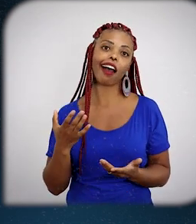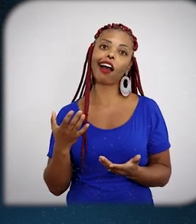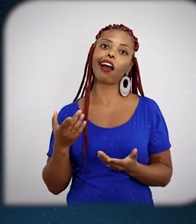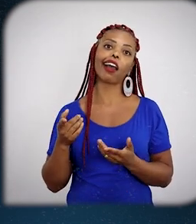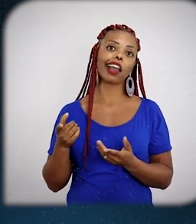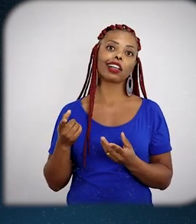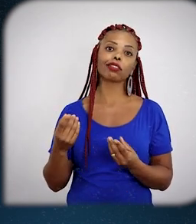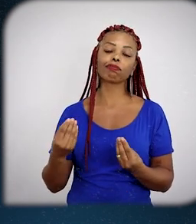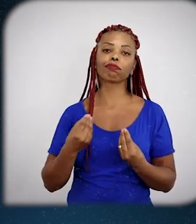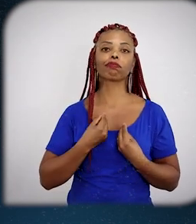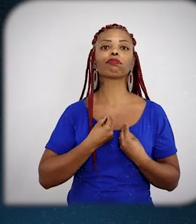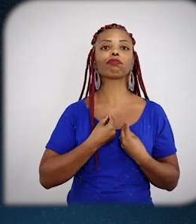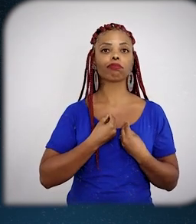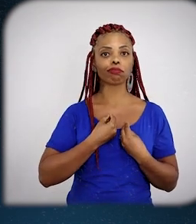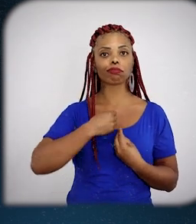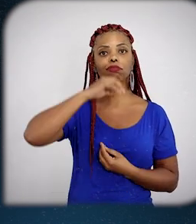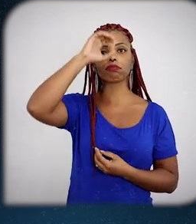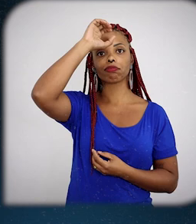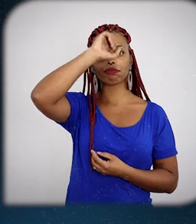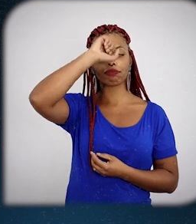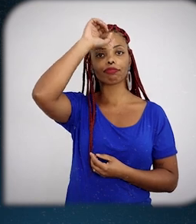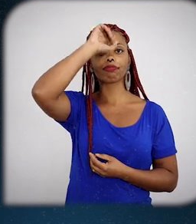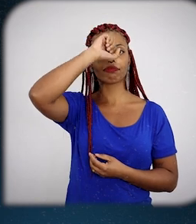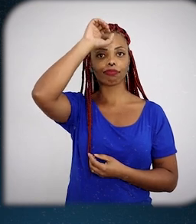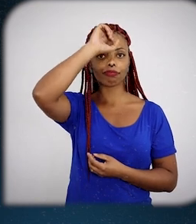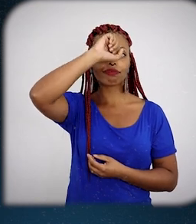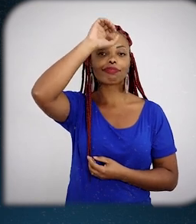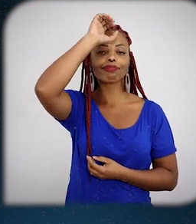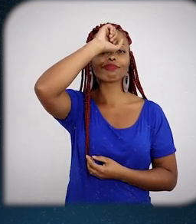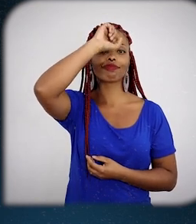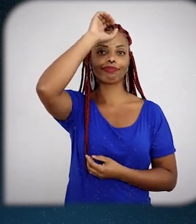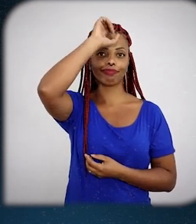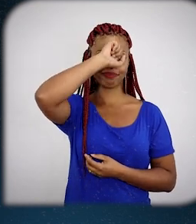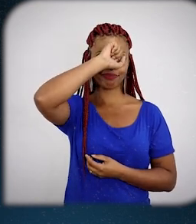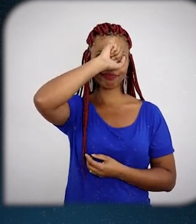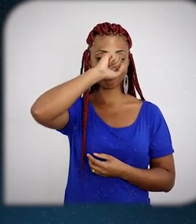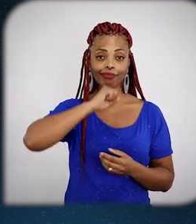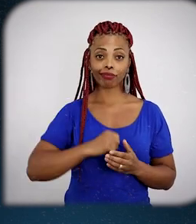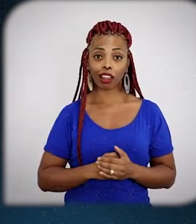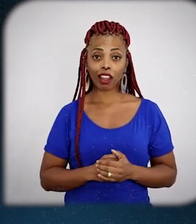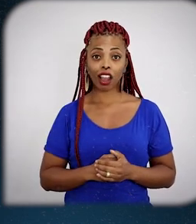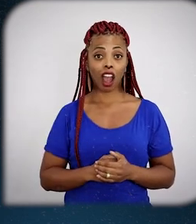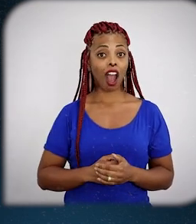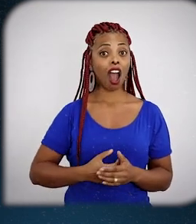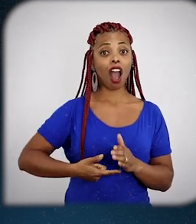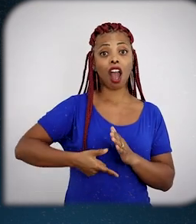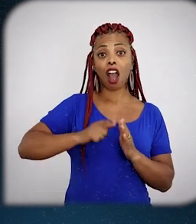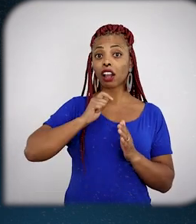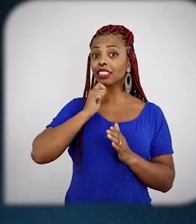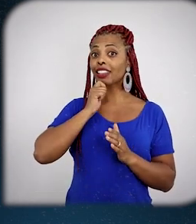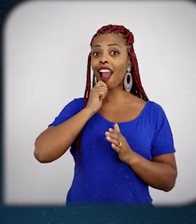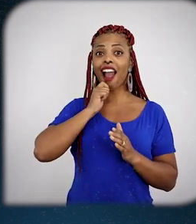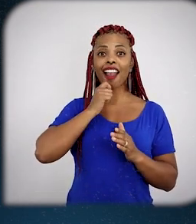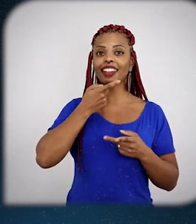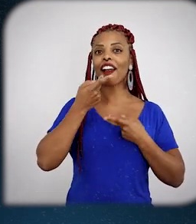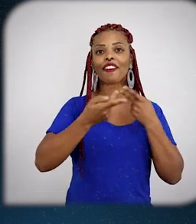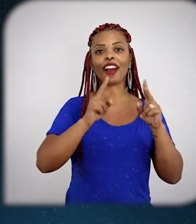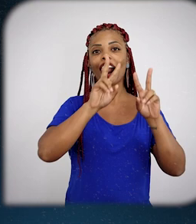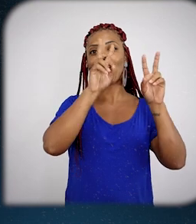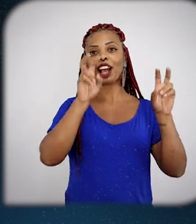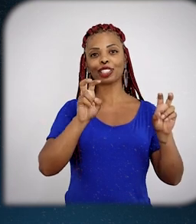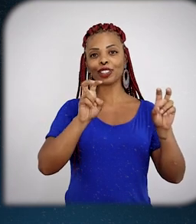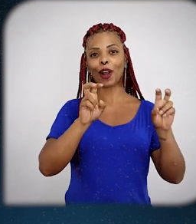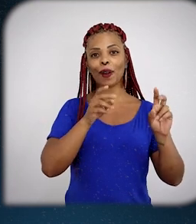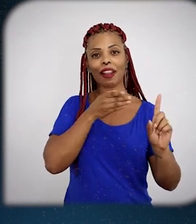eu aprendi, né, com ela, antes dessa discussão que hoje é